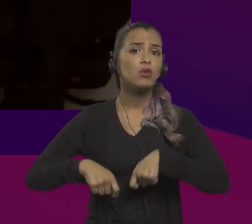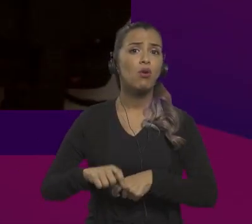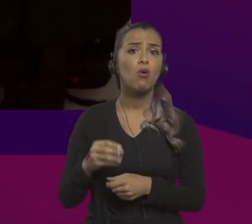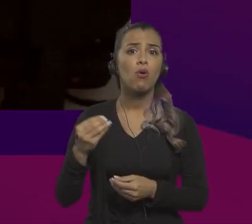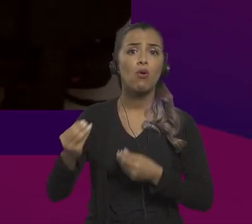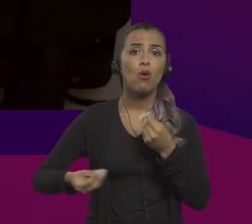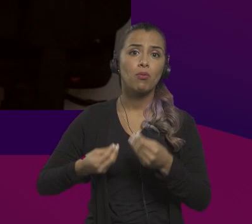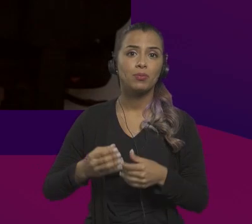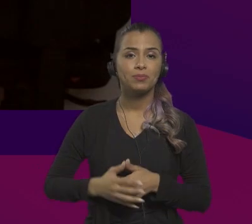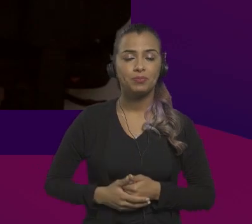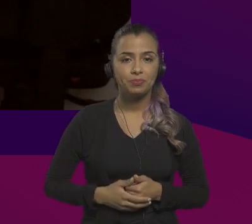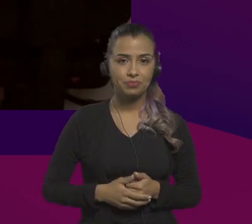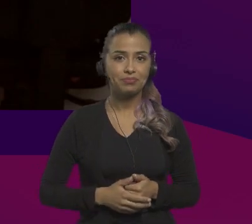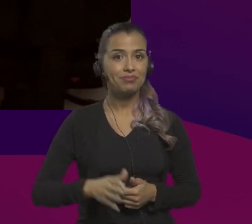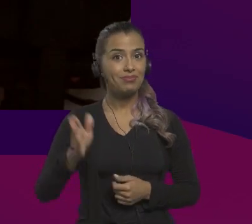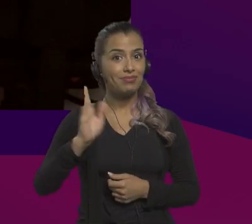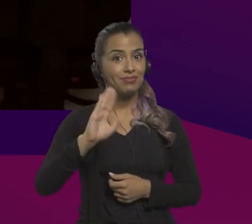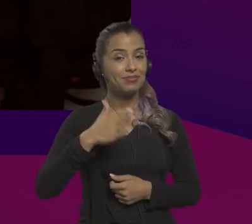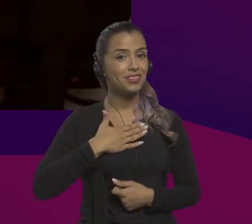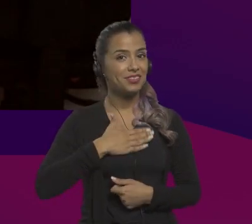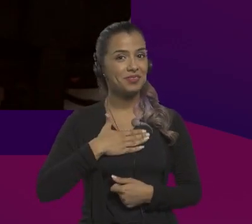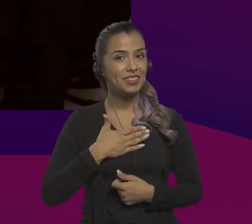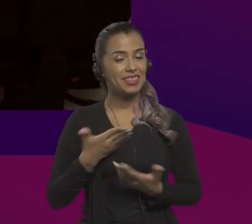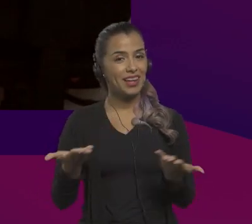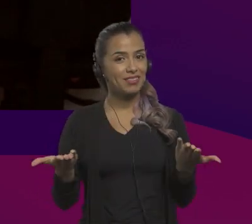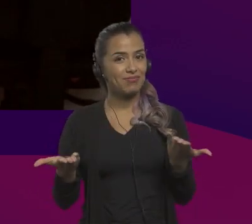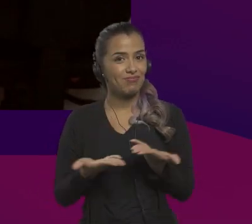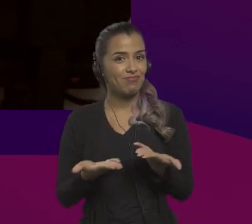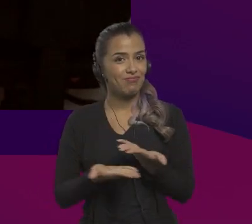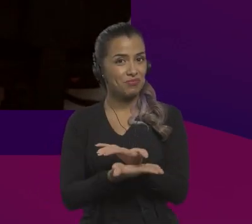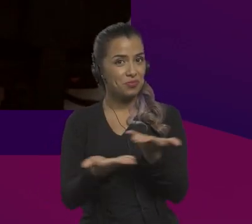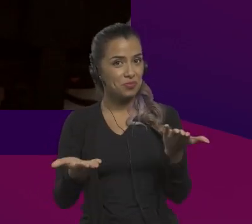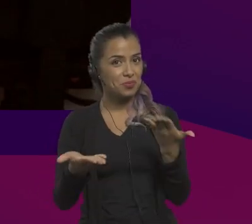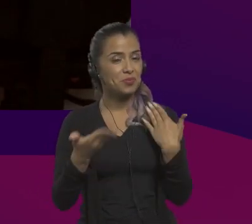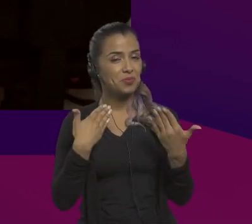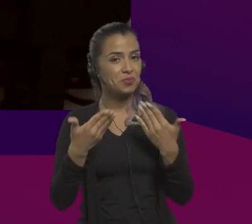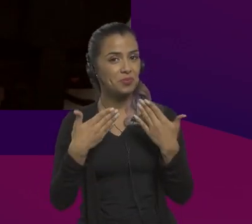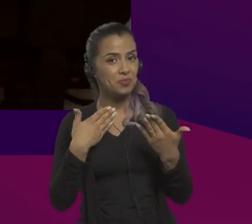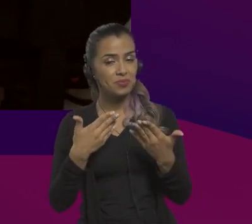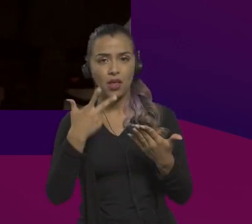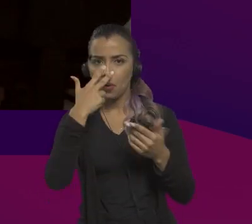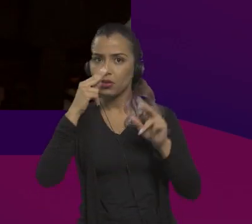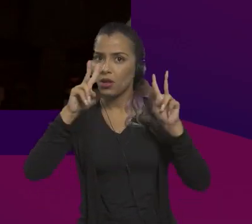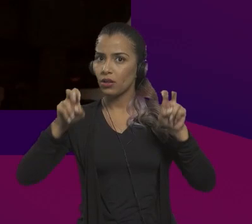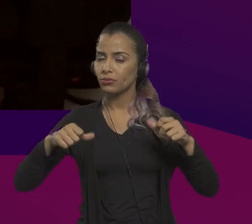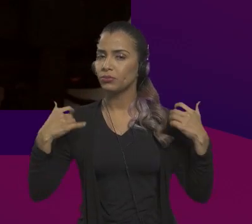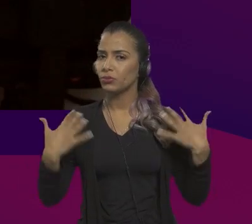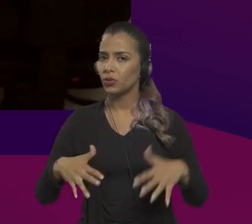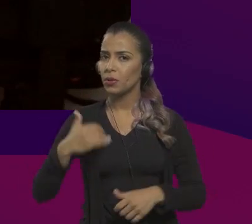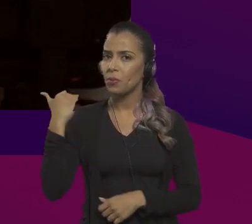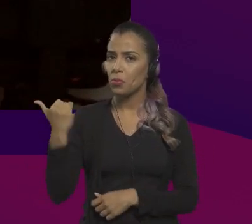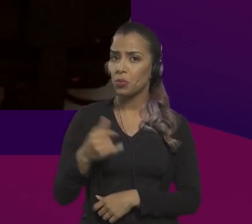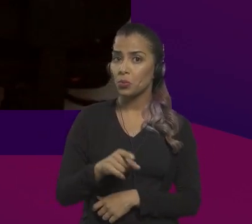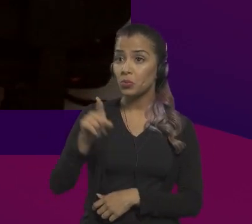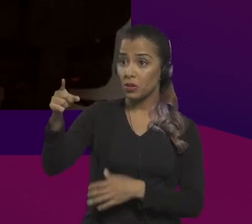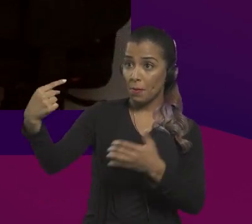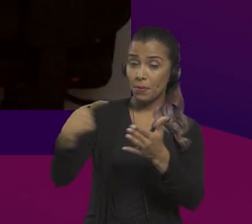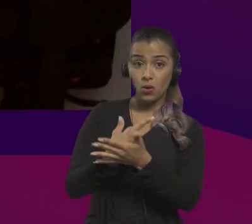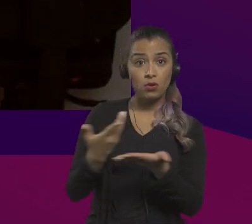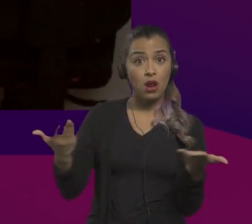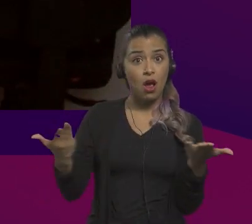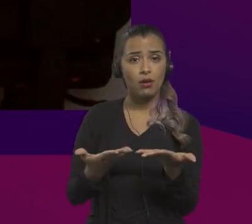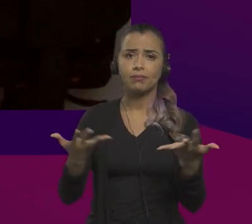prazer conversar sobre isso, um assunto super necessário. E acho que a sua pergunta, Maquela, é incrível, porque de